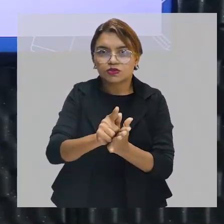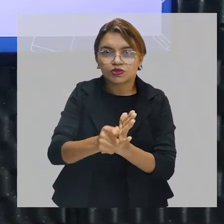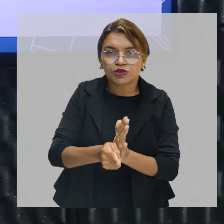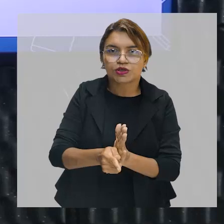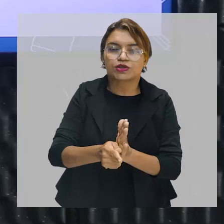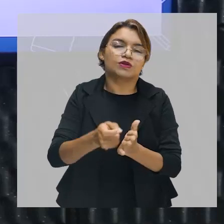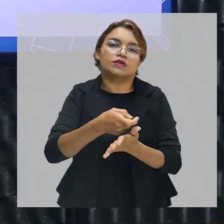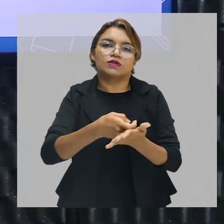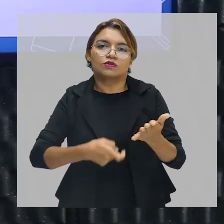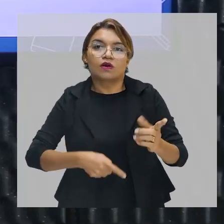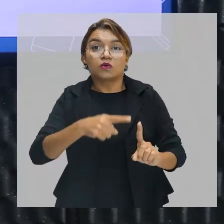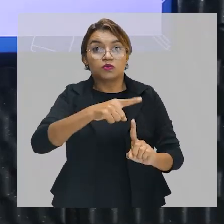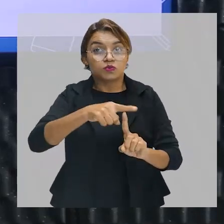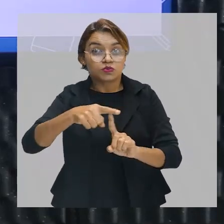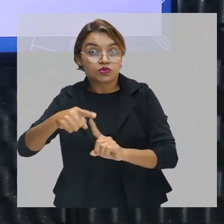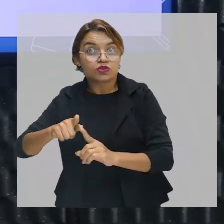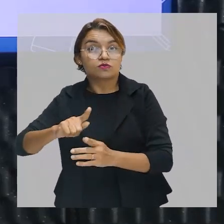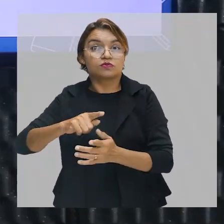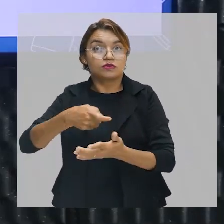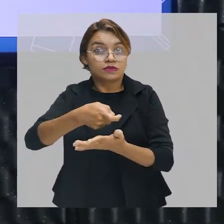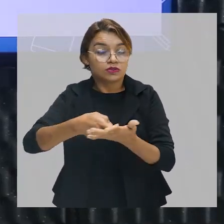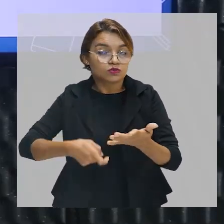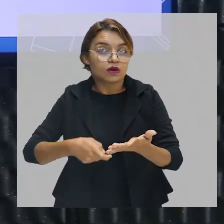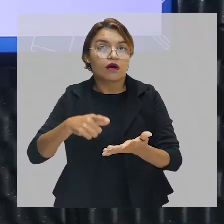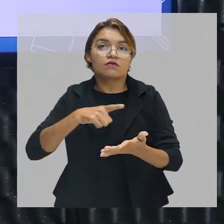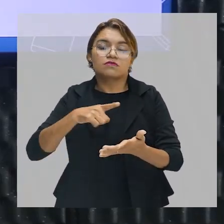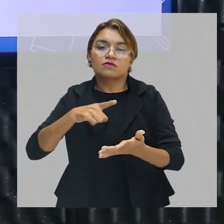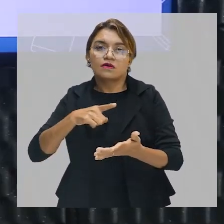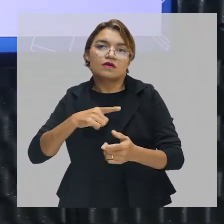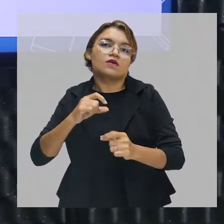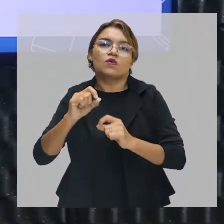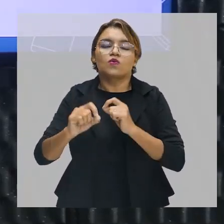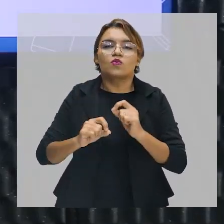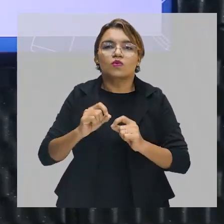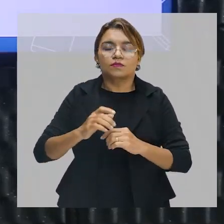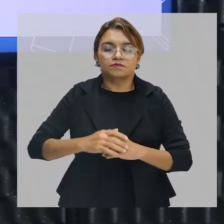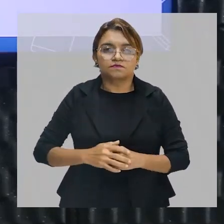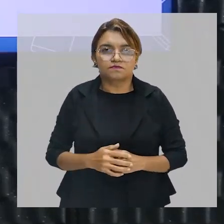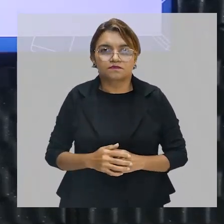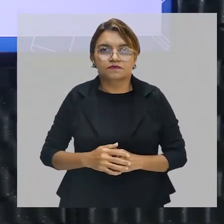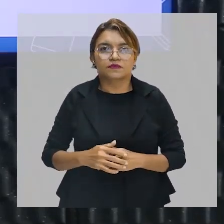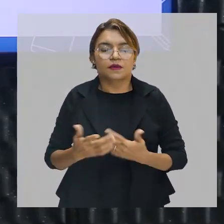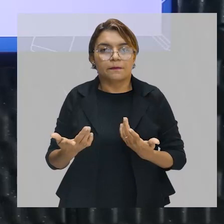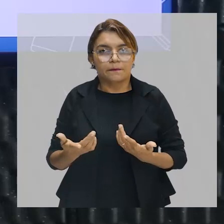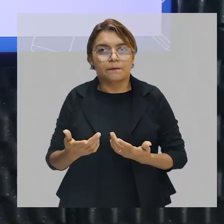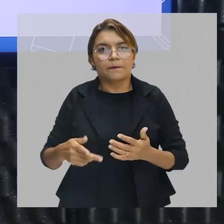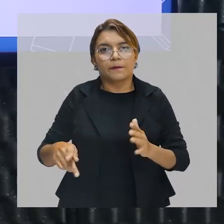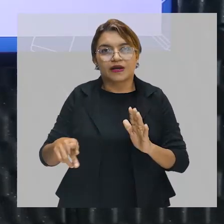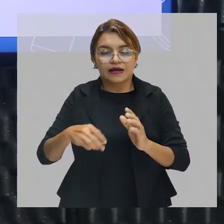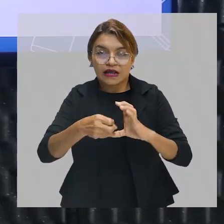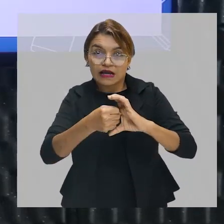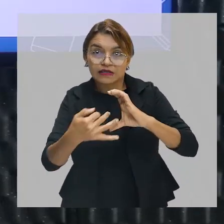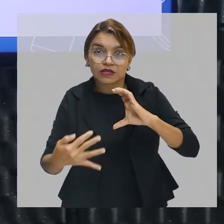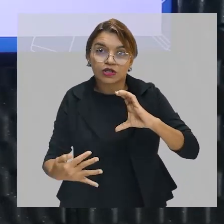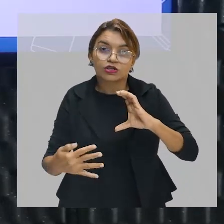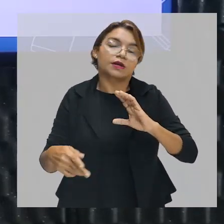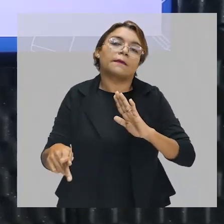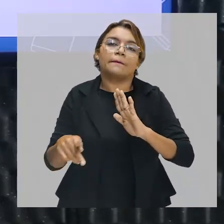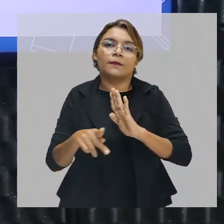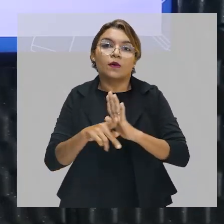o tipo textual. Então, está mesmo bem interligado a questões características que são